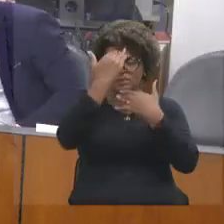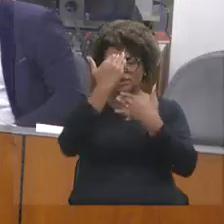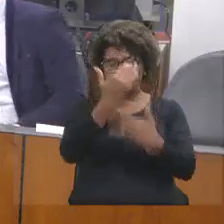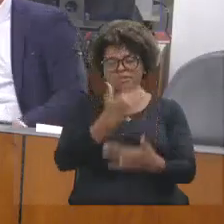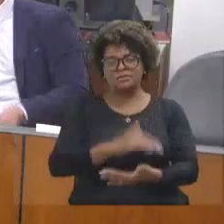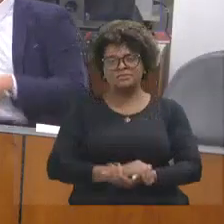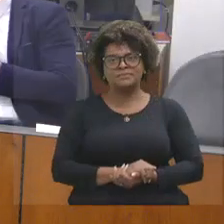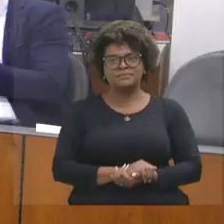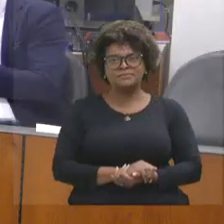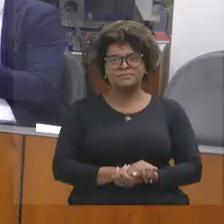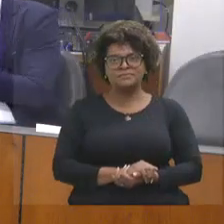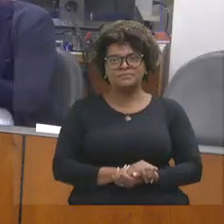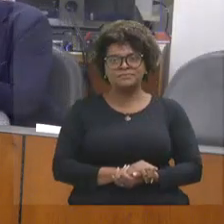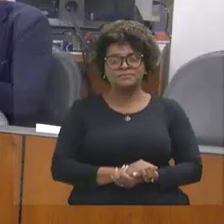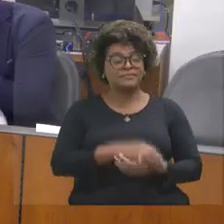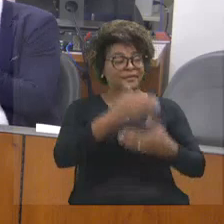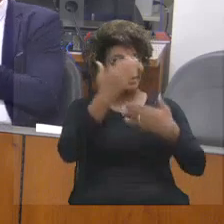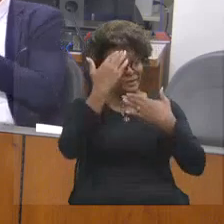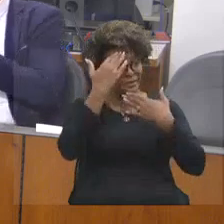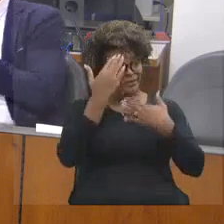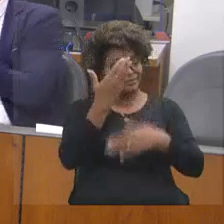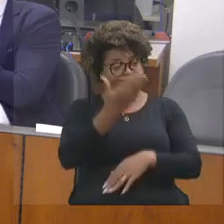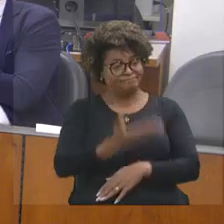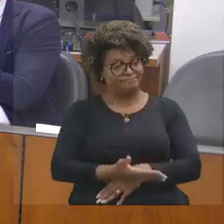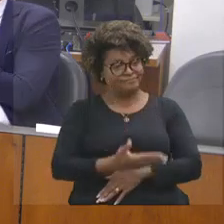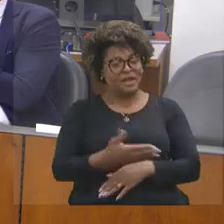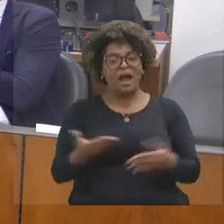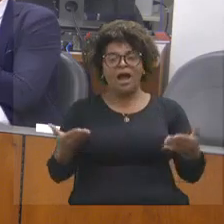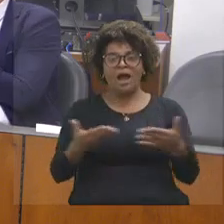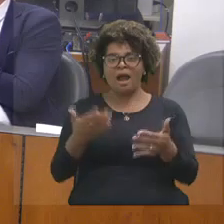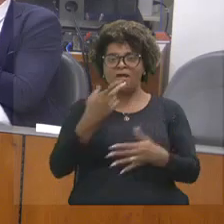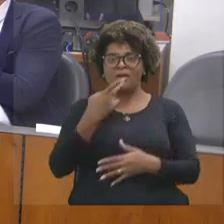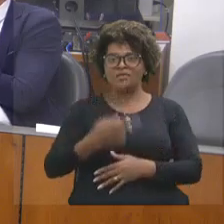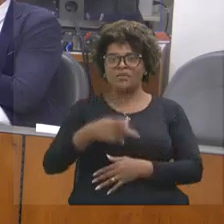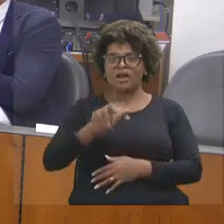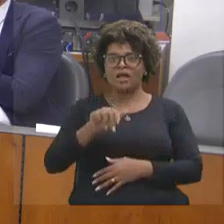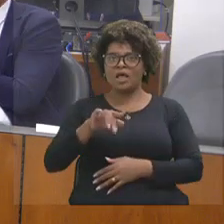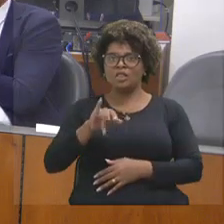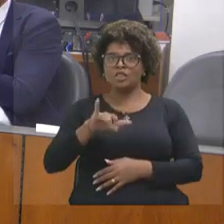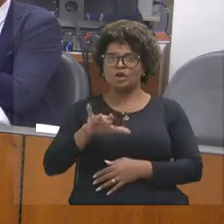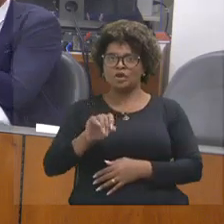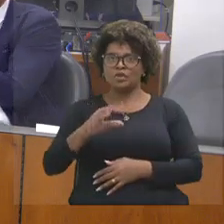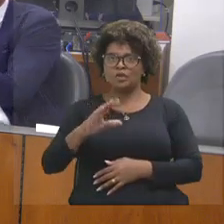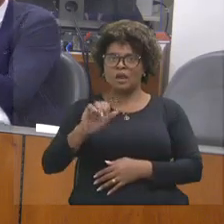Obrigado grego com a palavra agora Antônio Carlos Arantes